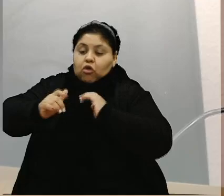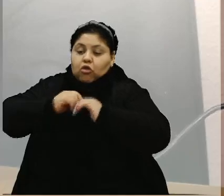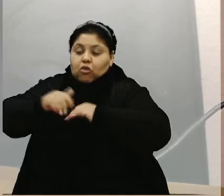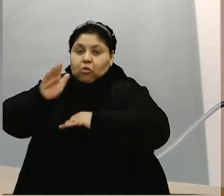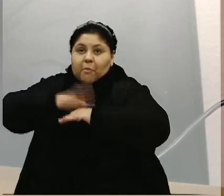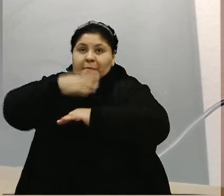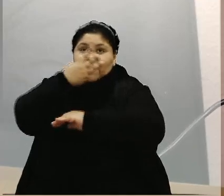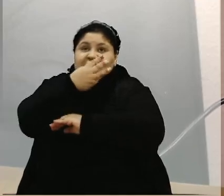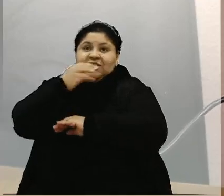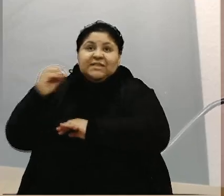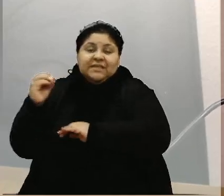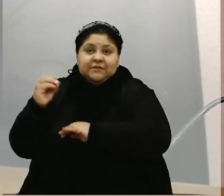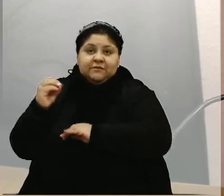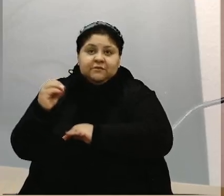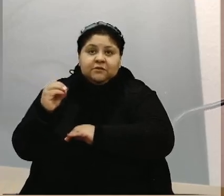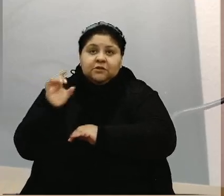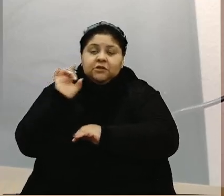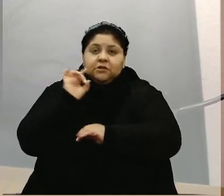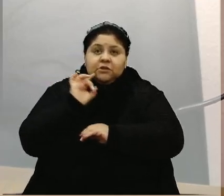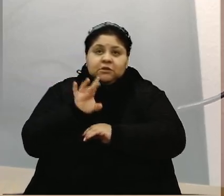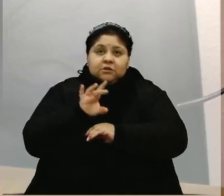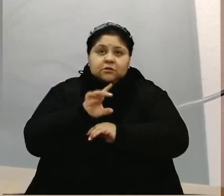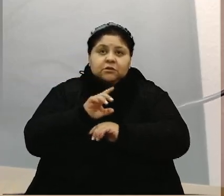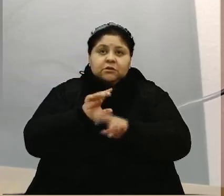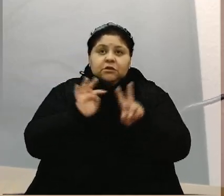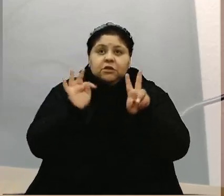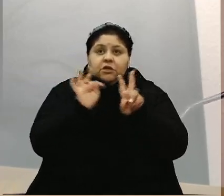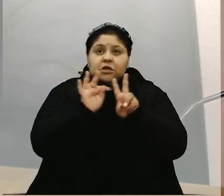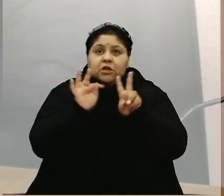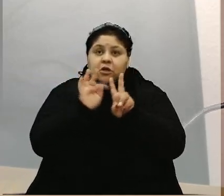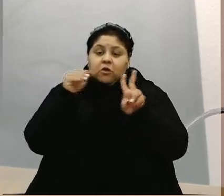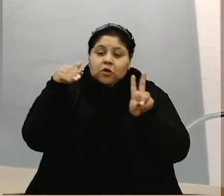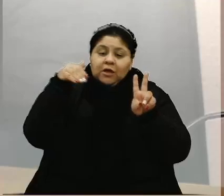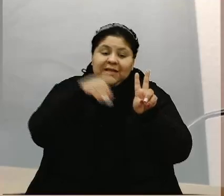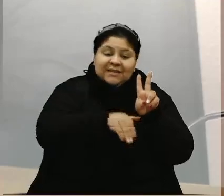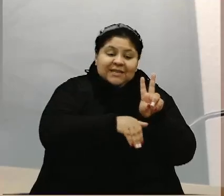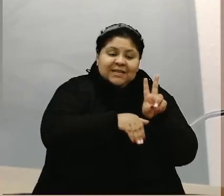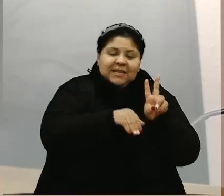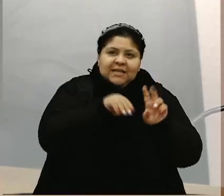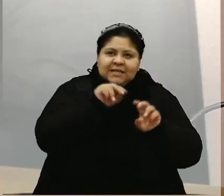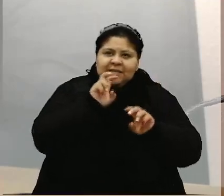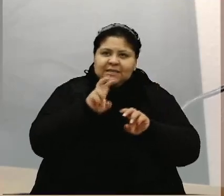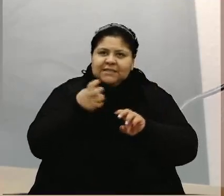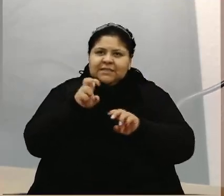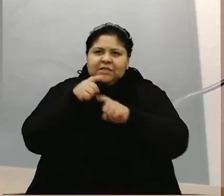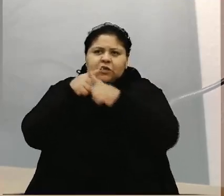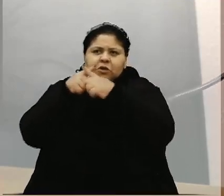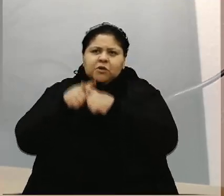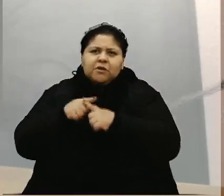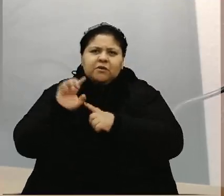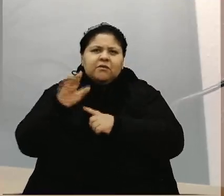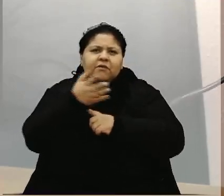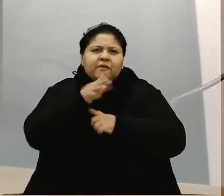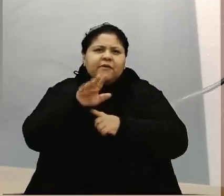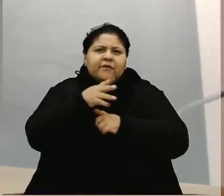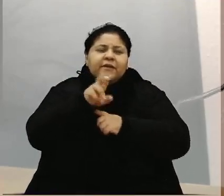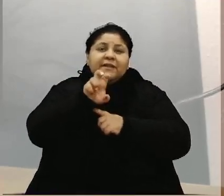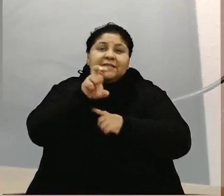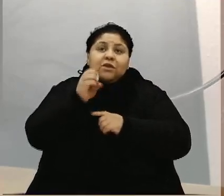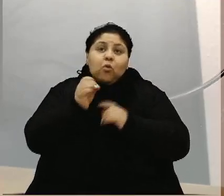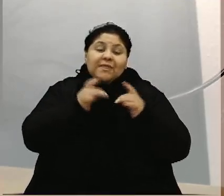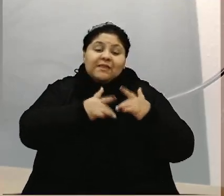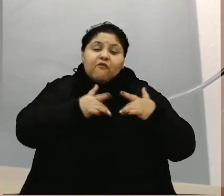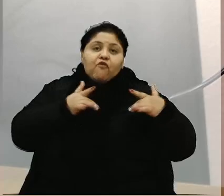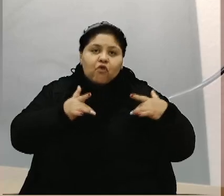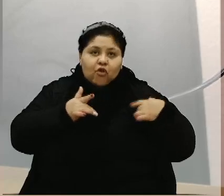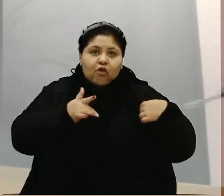300. Né? Só para o Vale do Taquari, quando nós descemos ali 5 vezes nesses 2 meses, nós levamos aproximadamente 50 voluntários